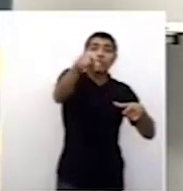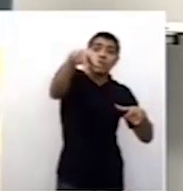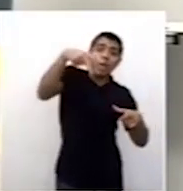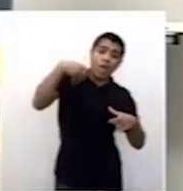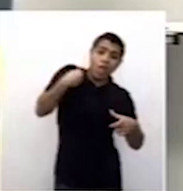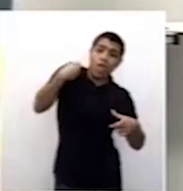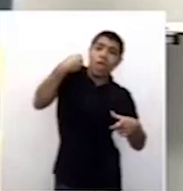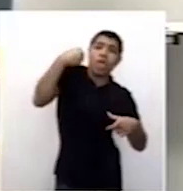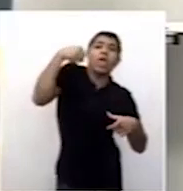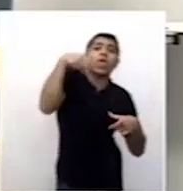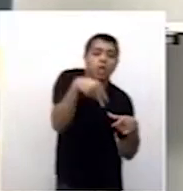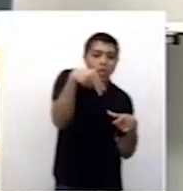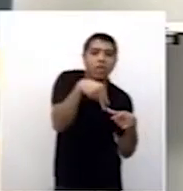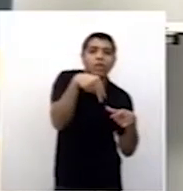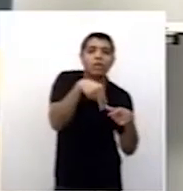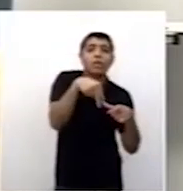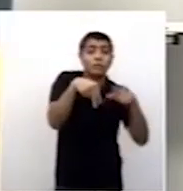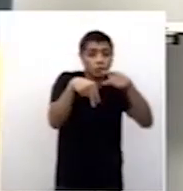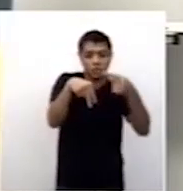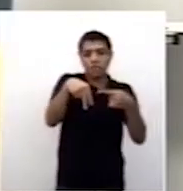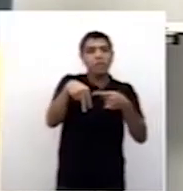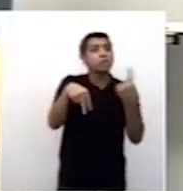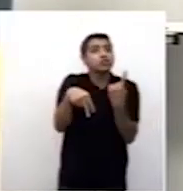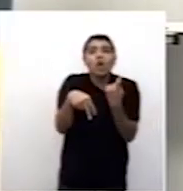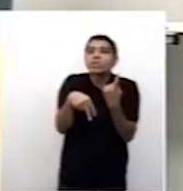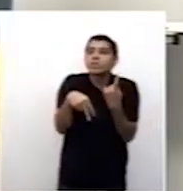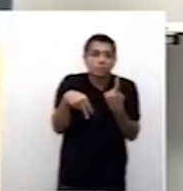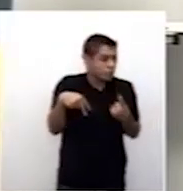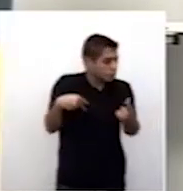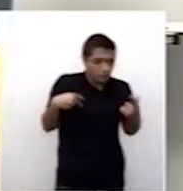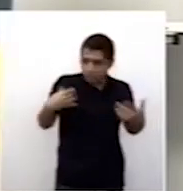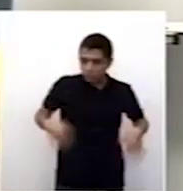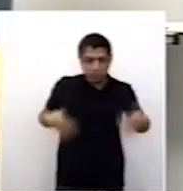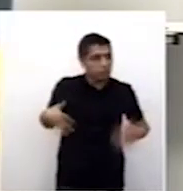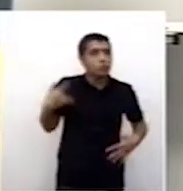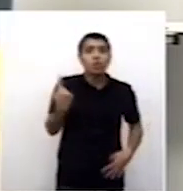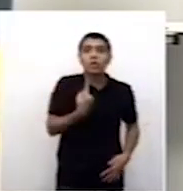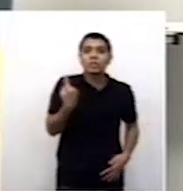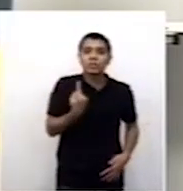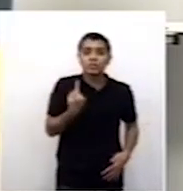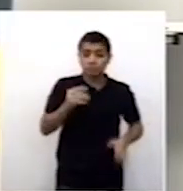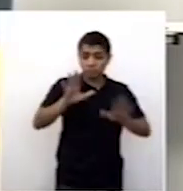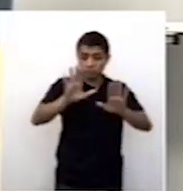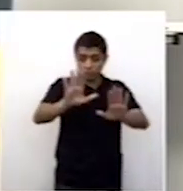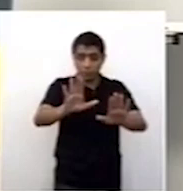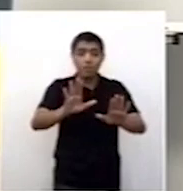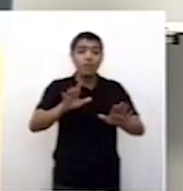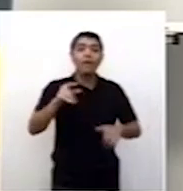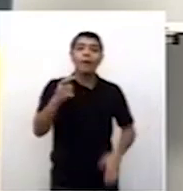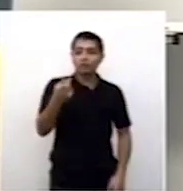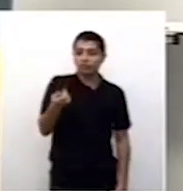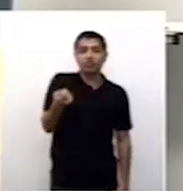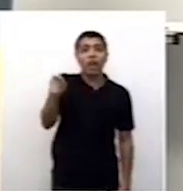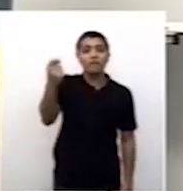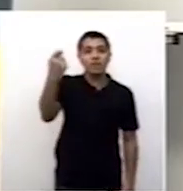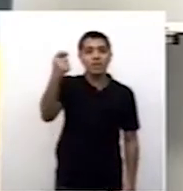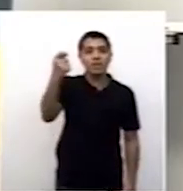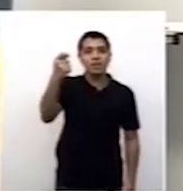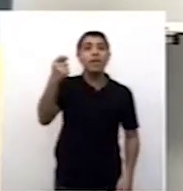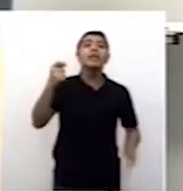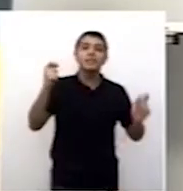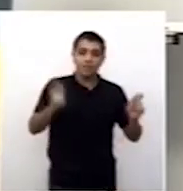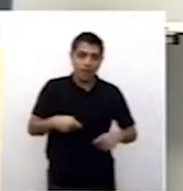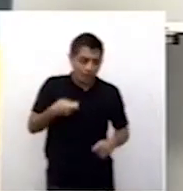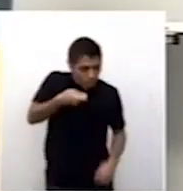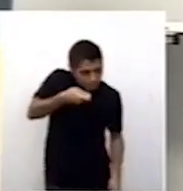de um telefone que você vai ligar para a pessoa te tirar de lá, daquele local. Só que o texto está escrito em